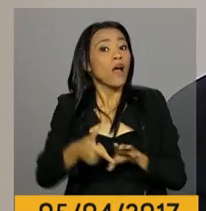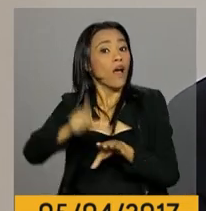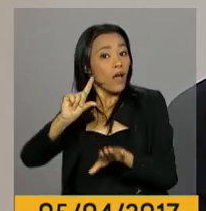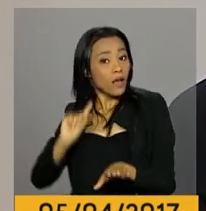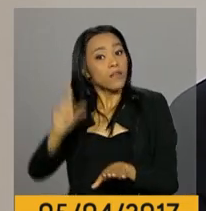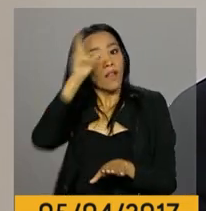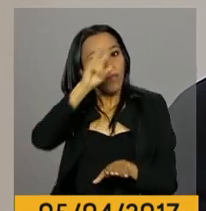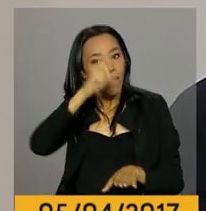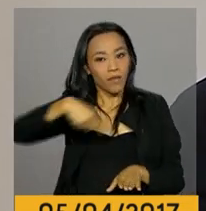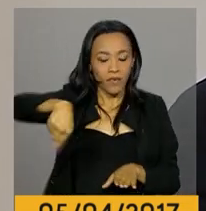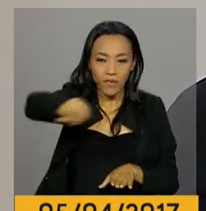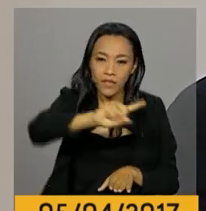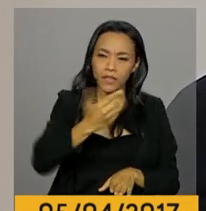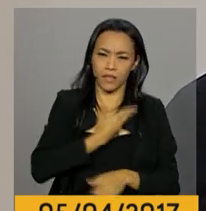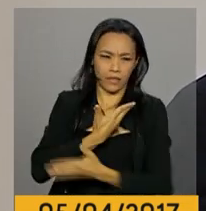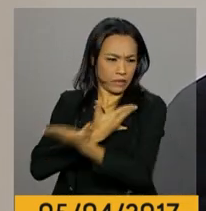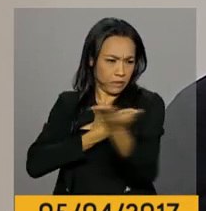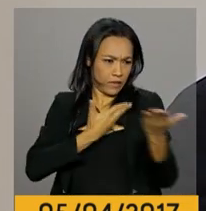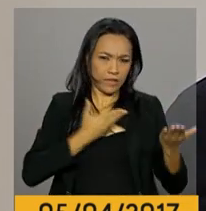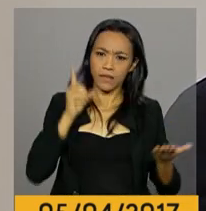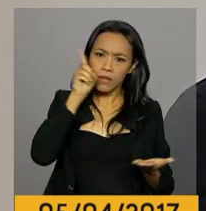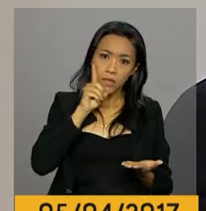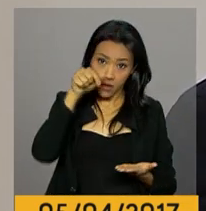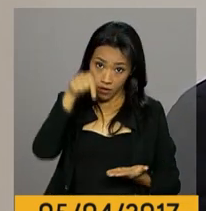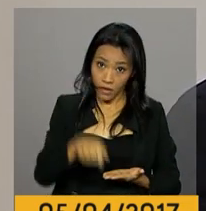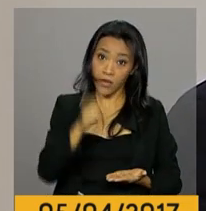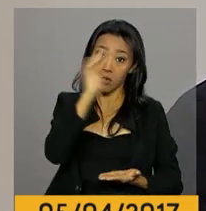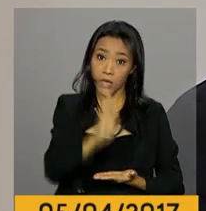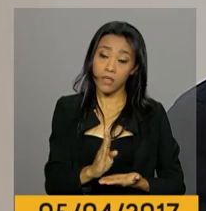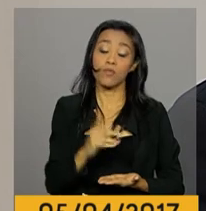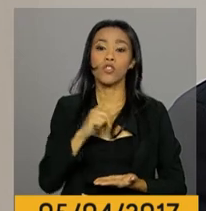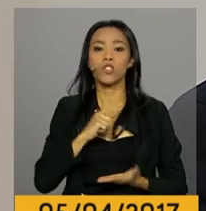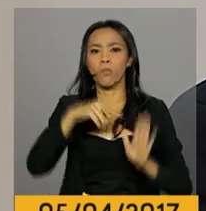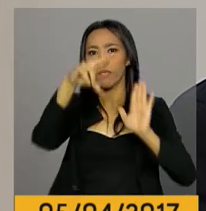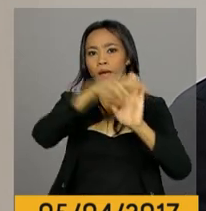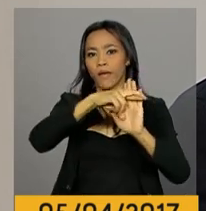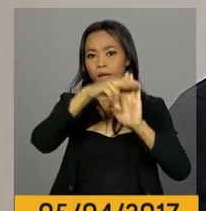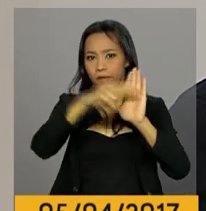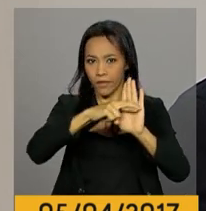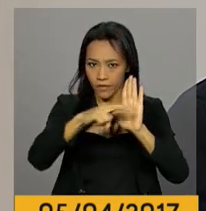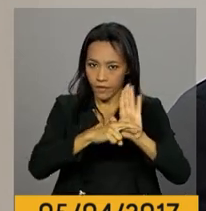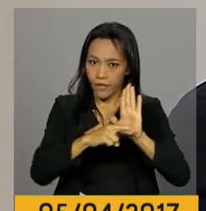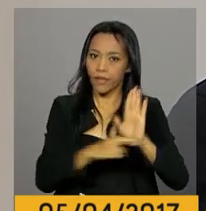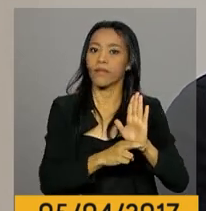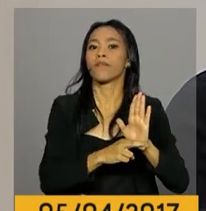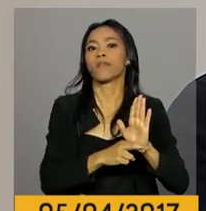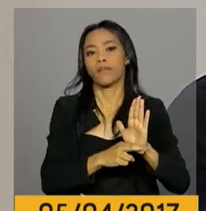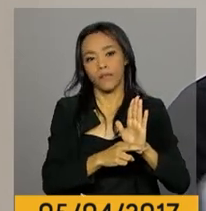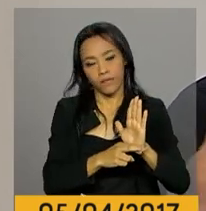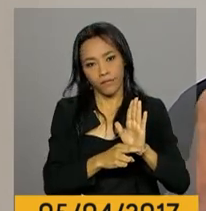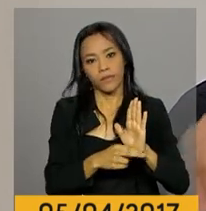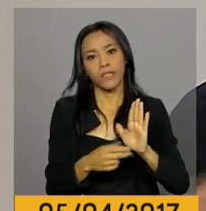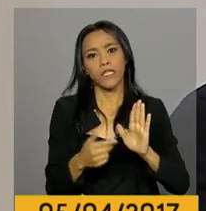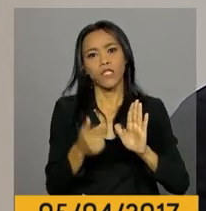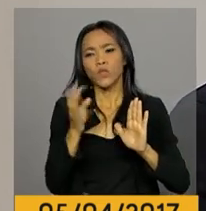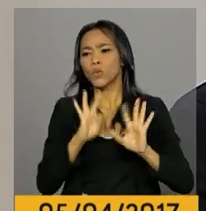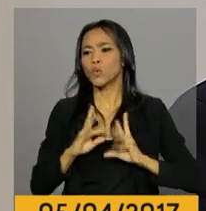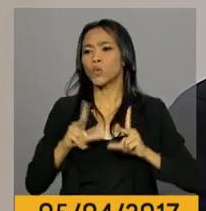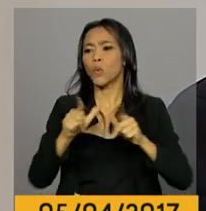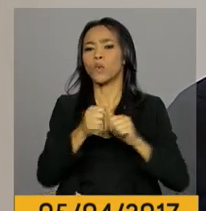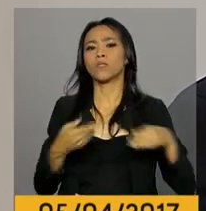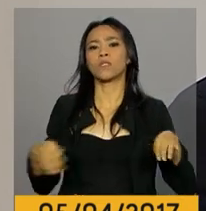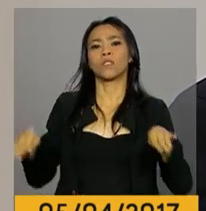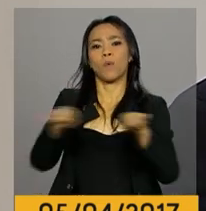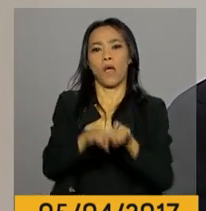senhoras colegas deputadas que aqui no Brasil havia uma regra constitucional que dizia todos são iguais perante a